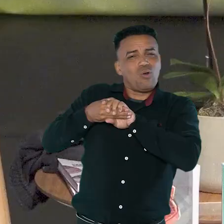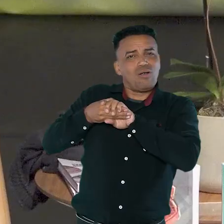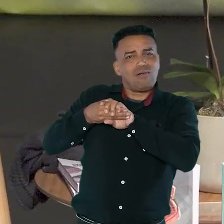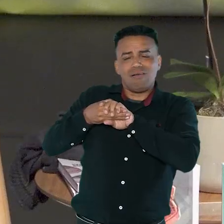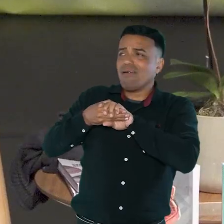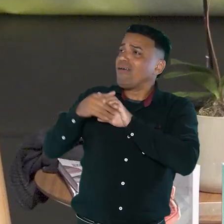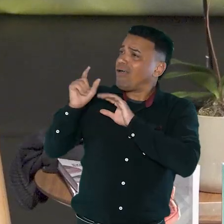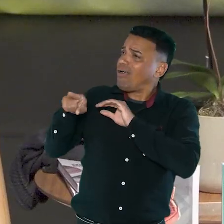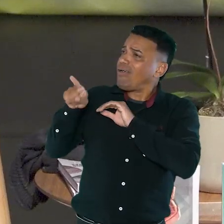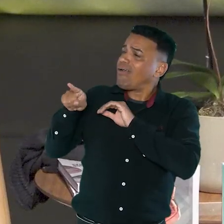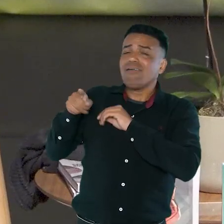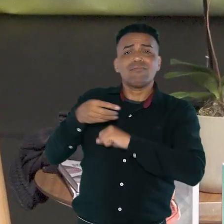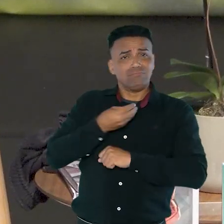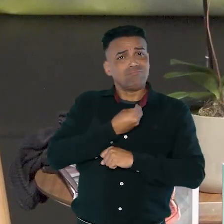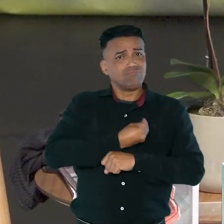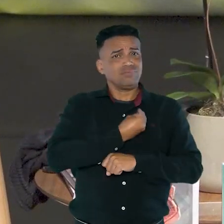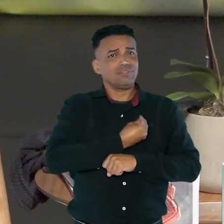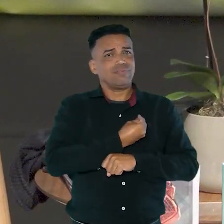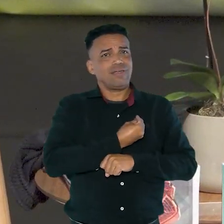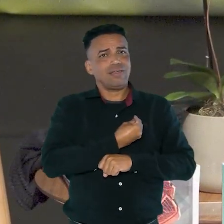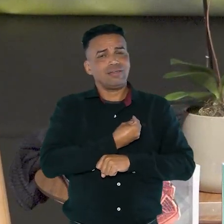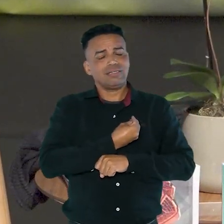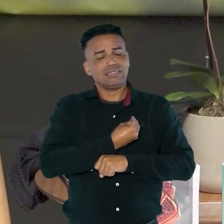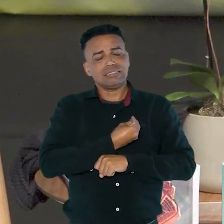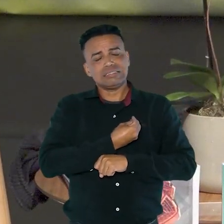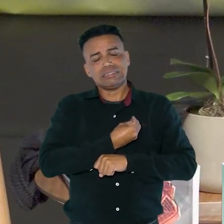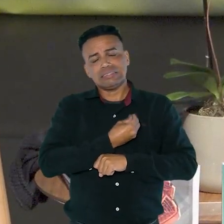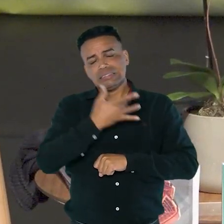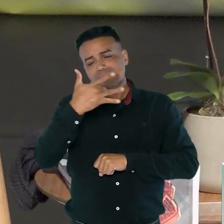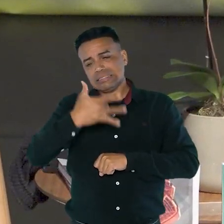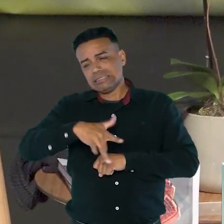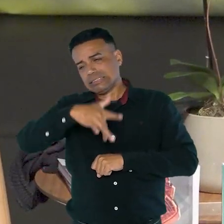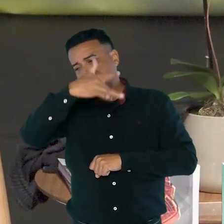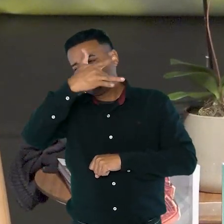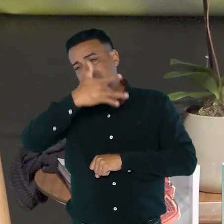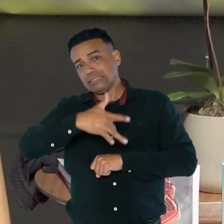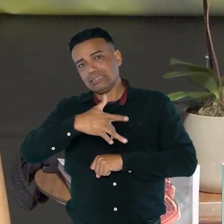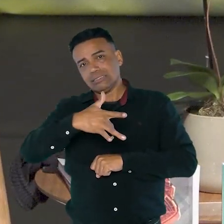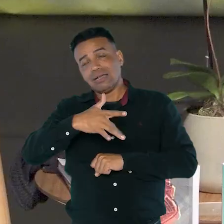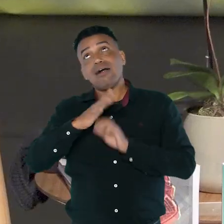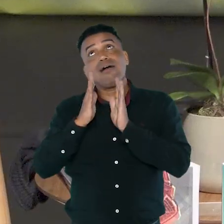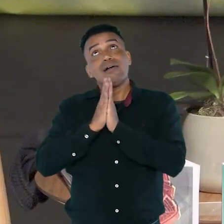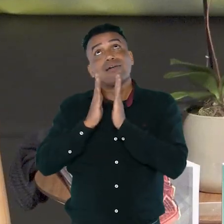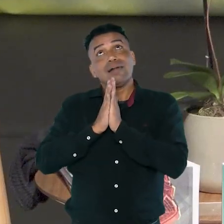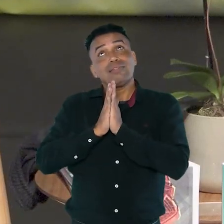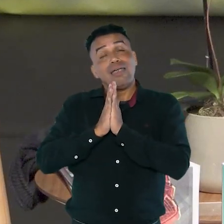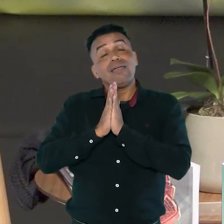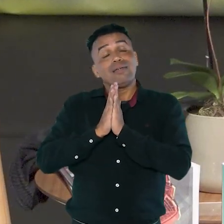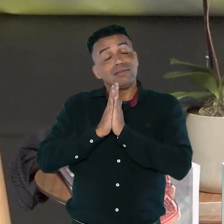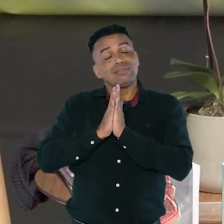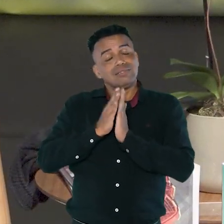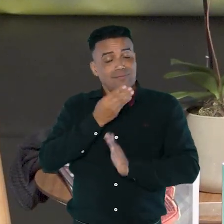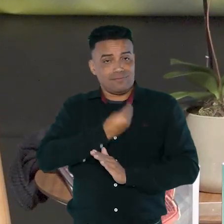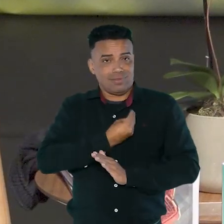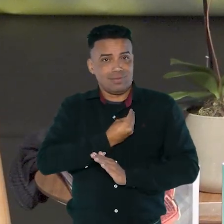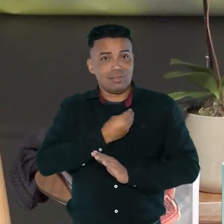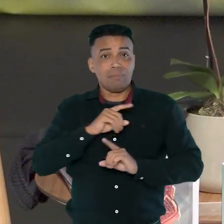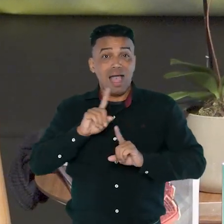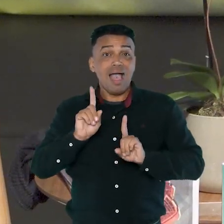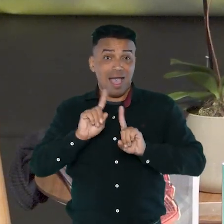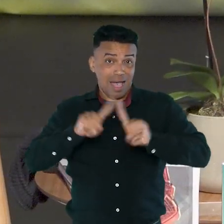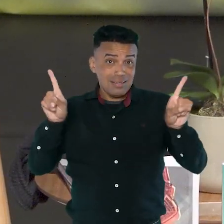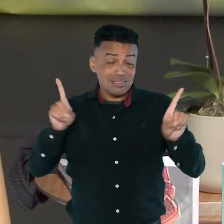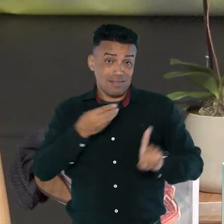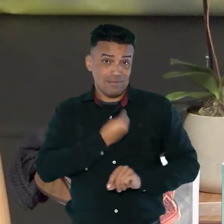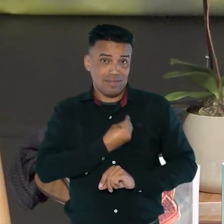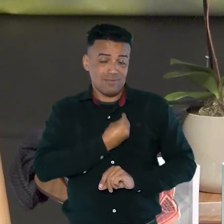isso. Viver dói. Seja grato por estar vivo, mas viver é isso.